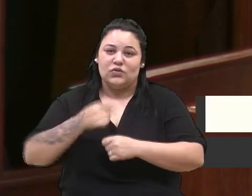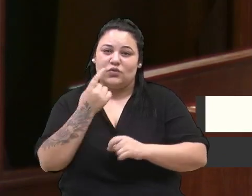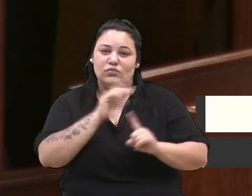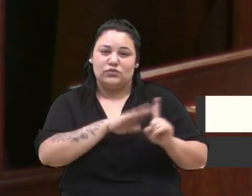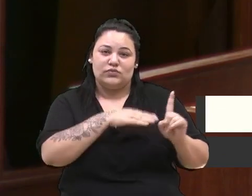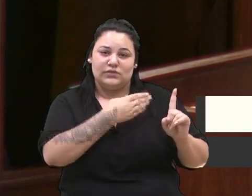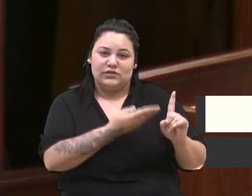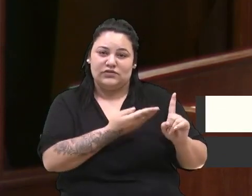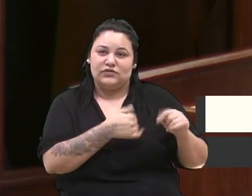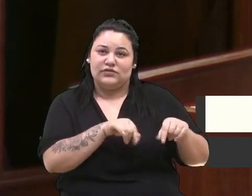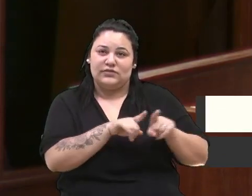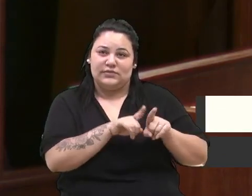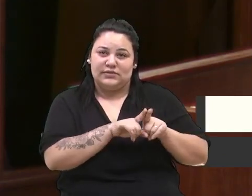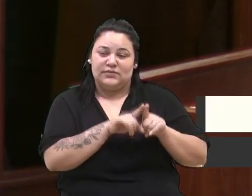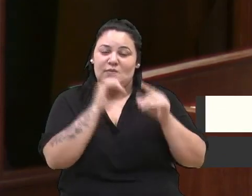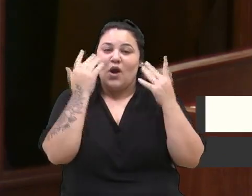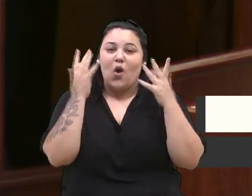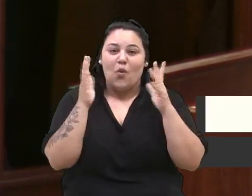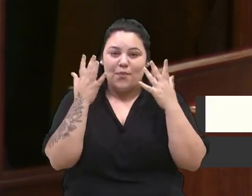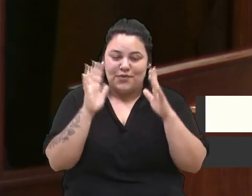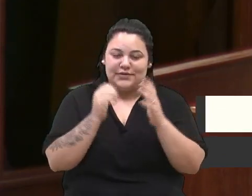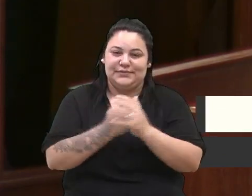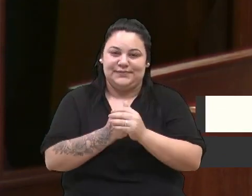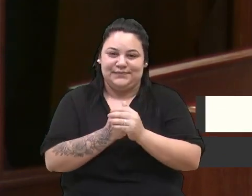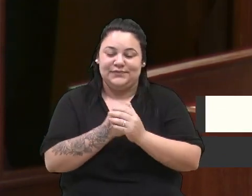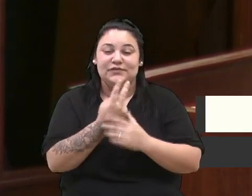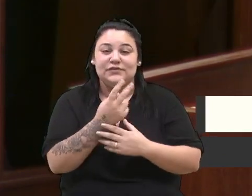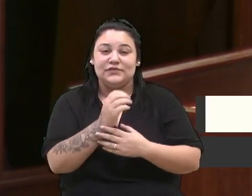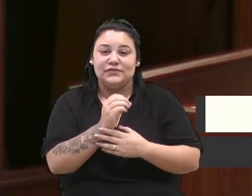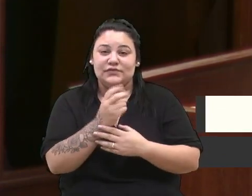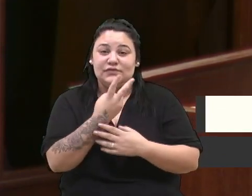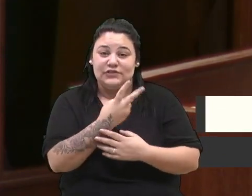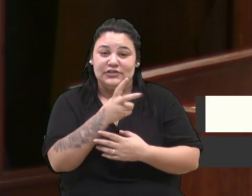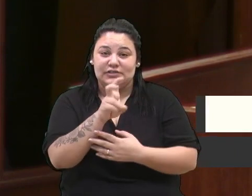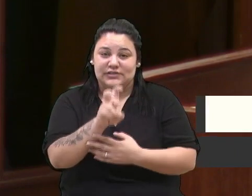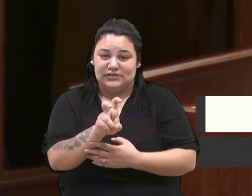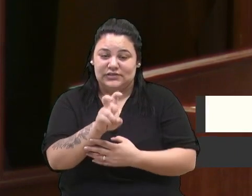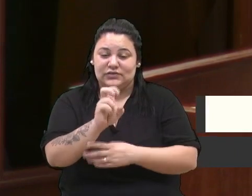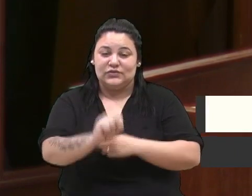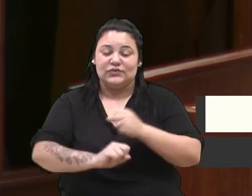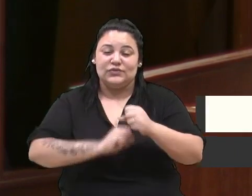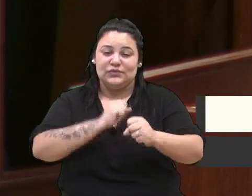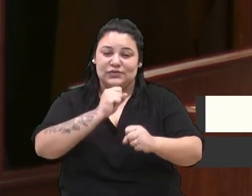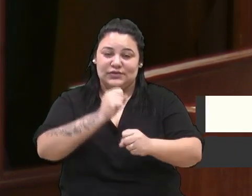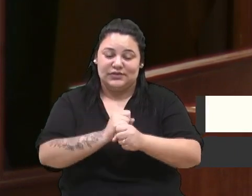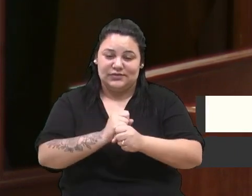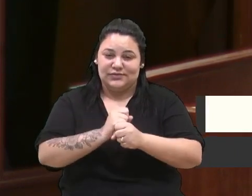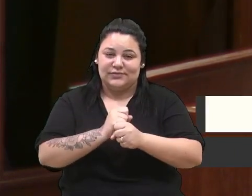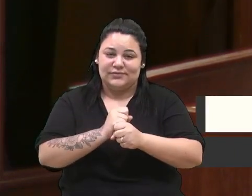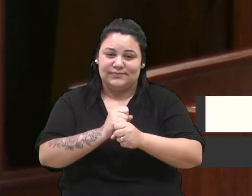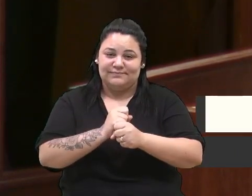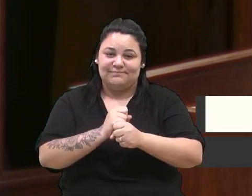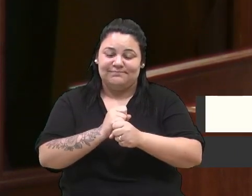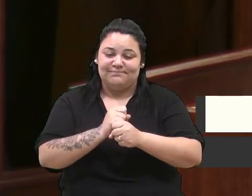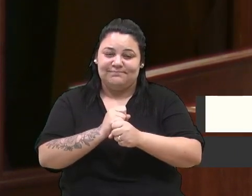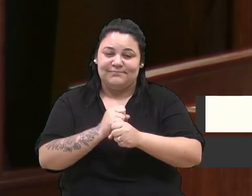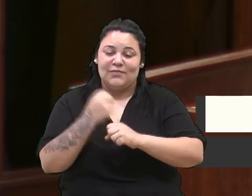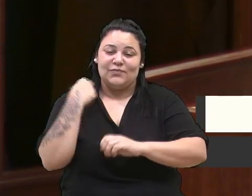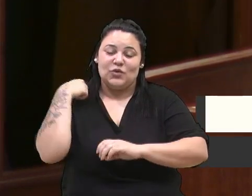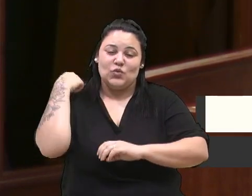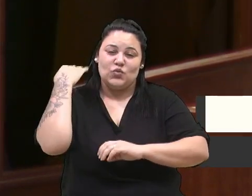homenagem, enfim, uma comemoração pelos 25 anos de história da